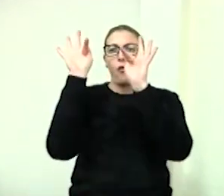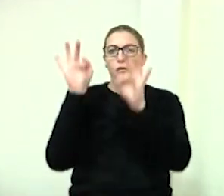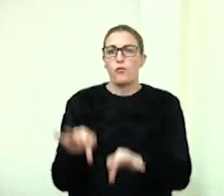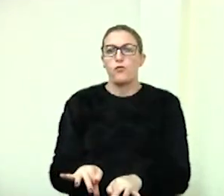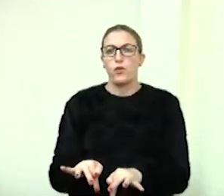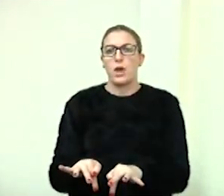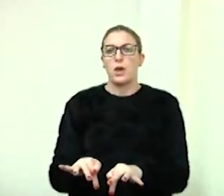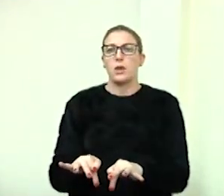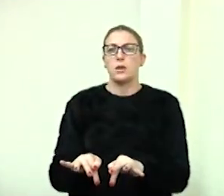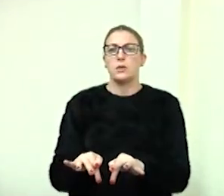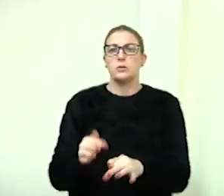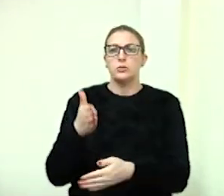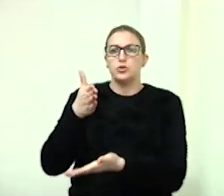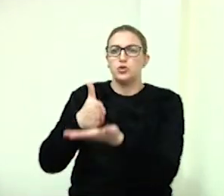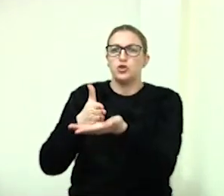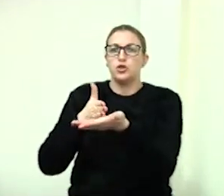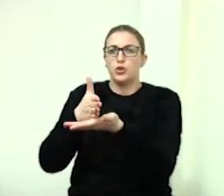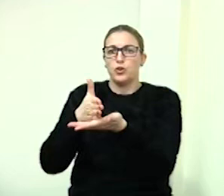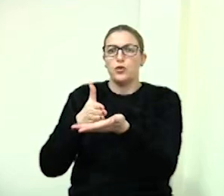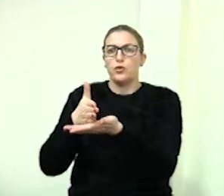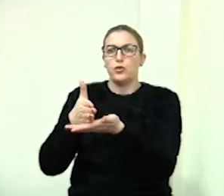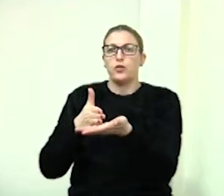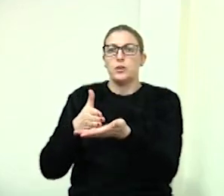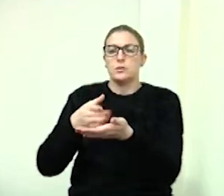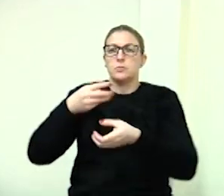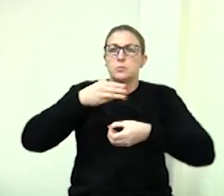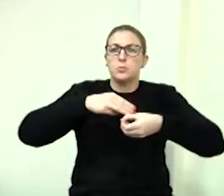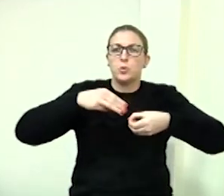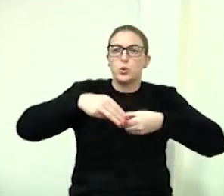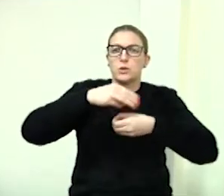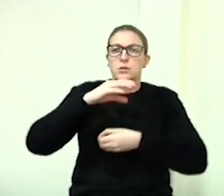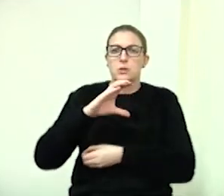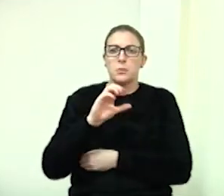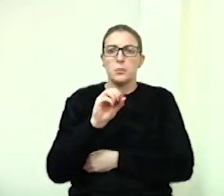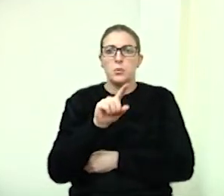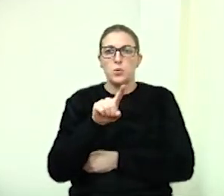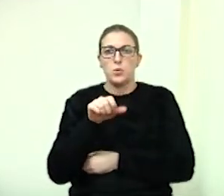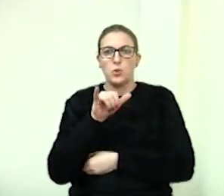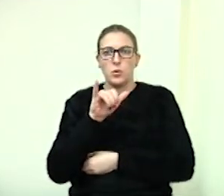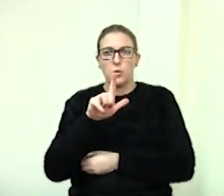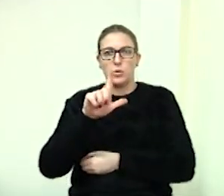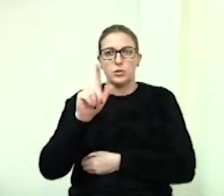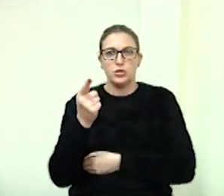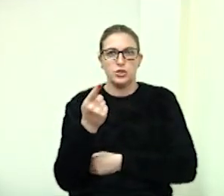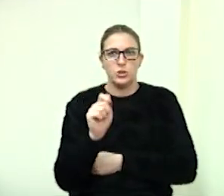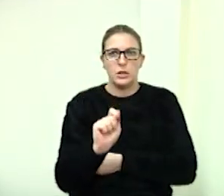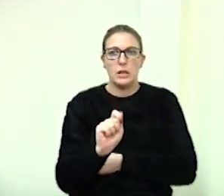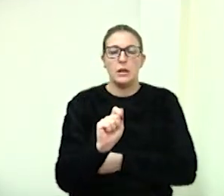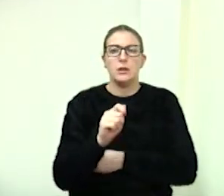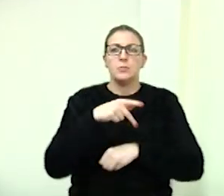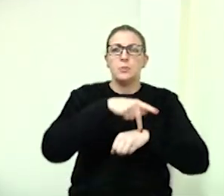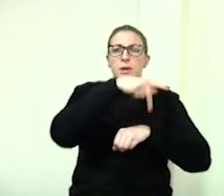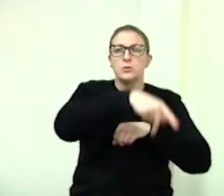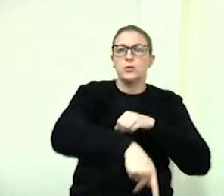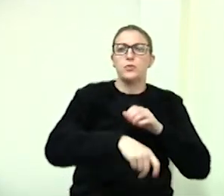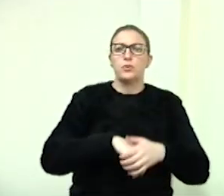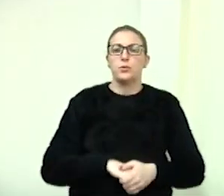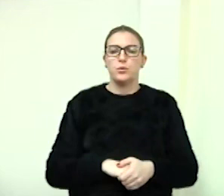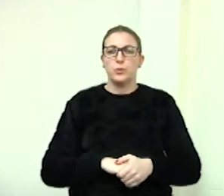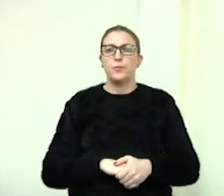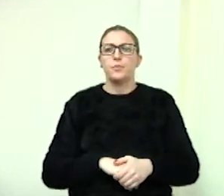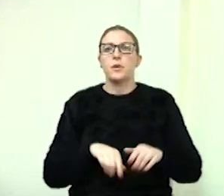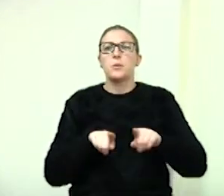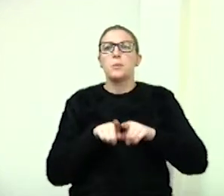acaba na divisa do município de Cuxilha com o Passo Fundo. Mais um serviço prestado do